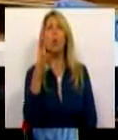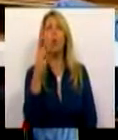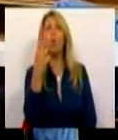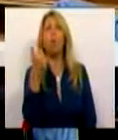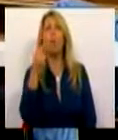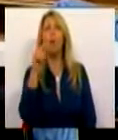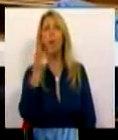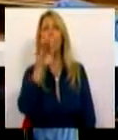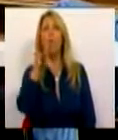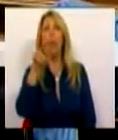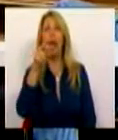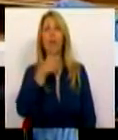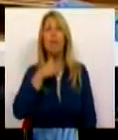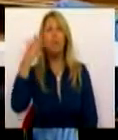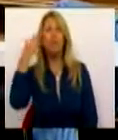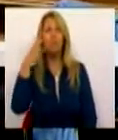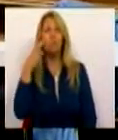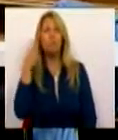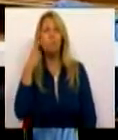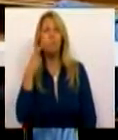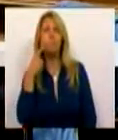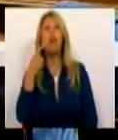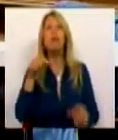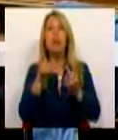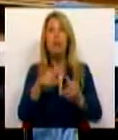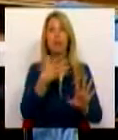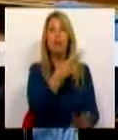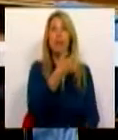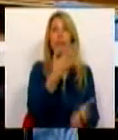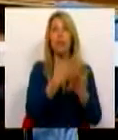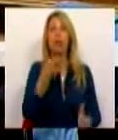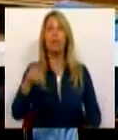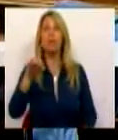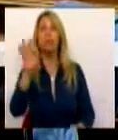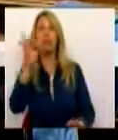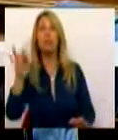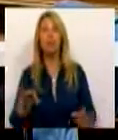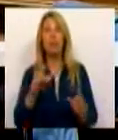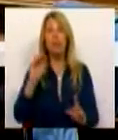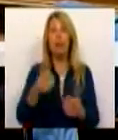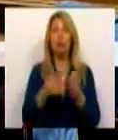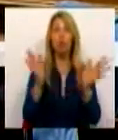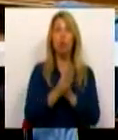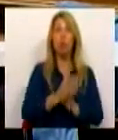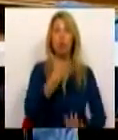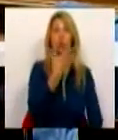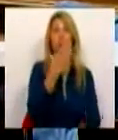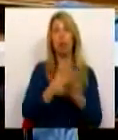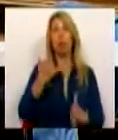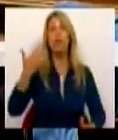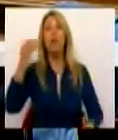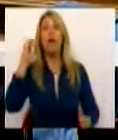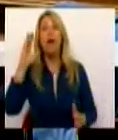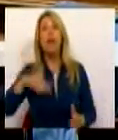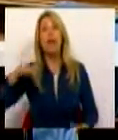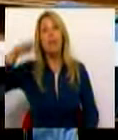entre 95% e 98% para todas as crianças dos 7 aos 18 anos de idade, cumprindo-se um dos objetivos do